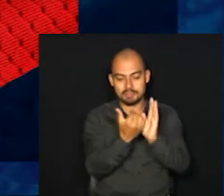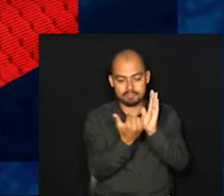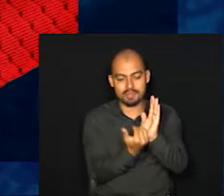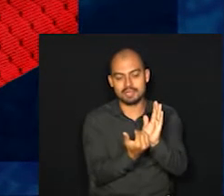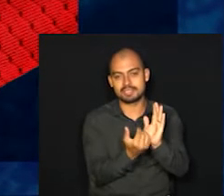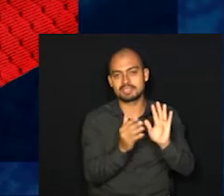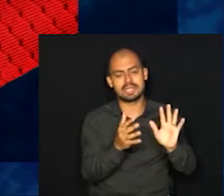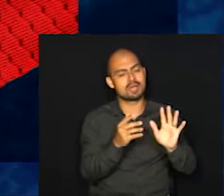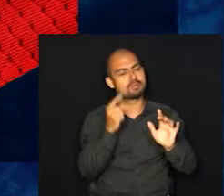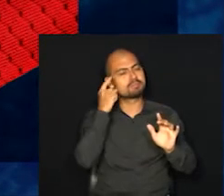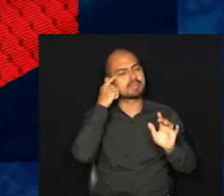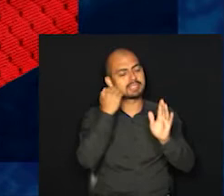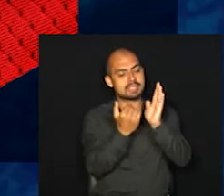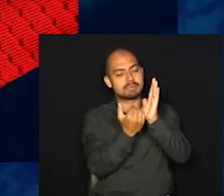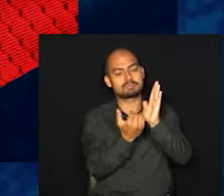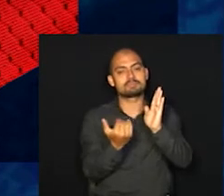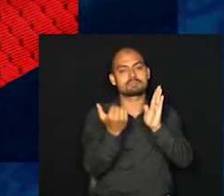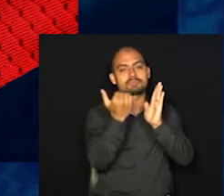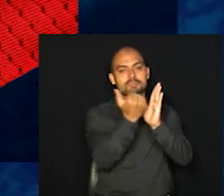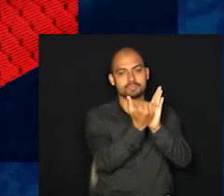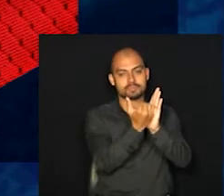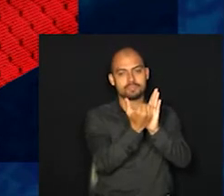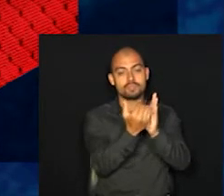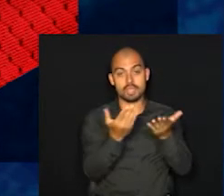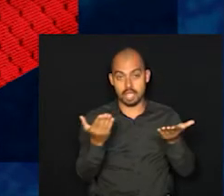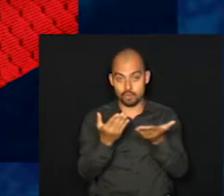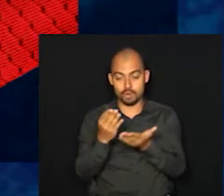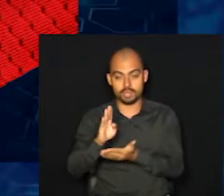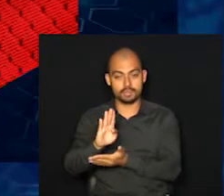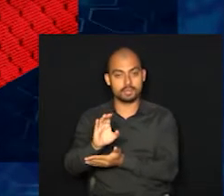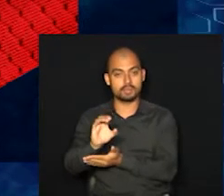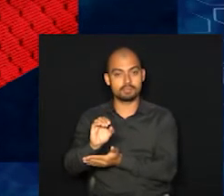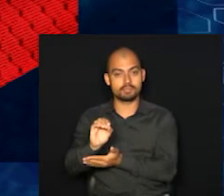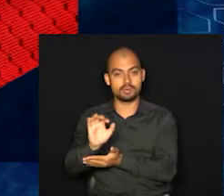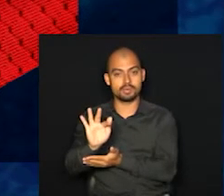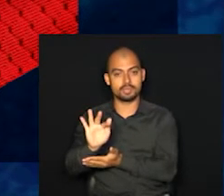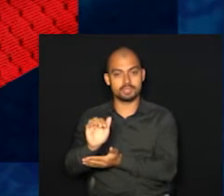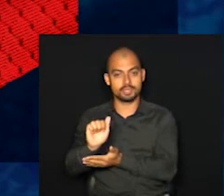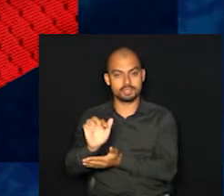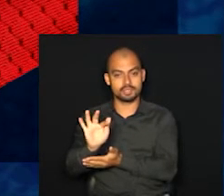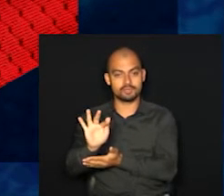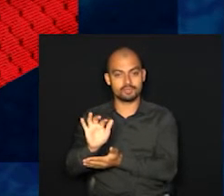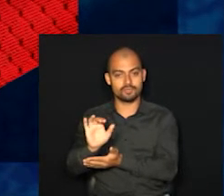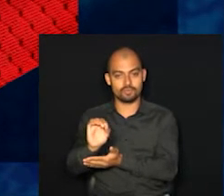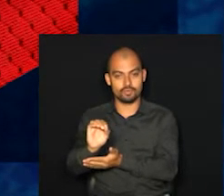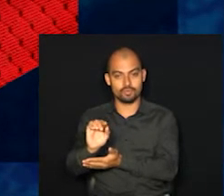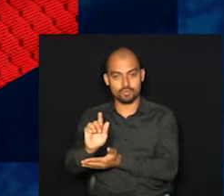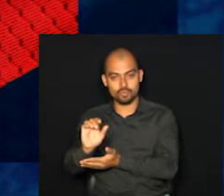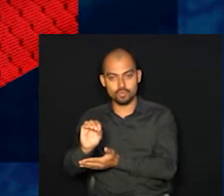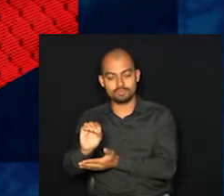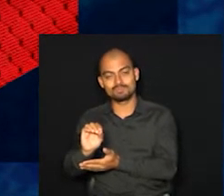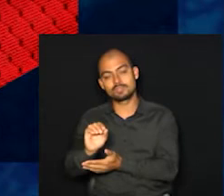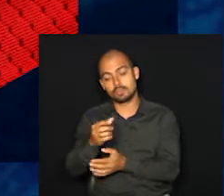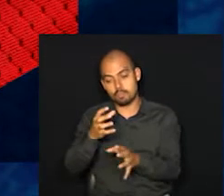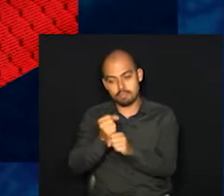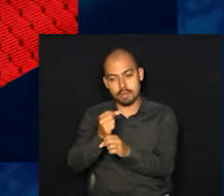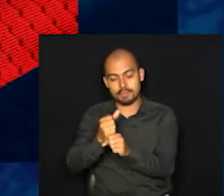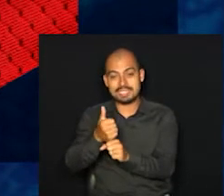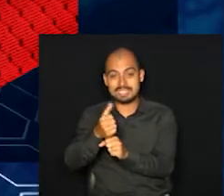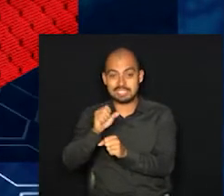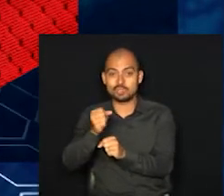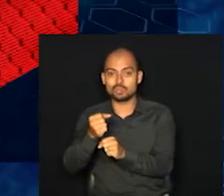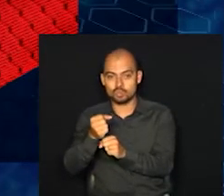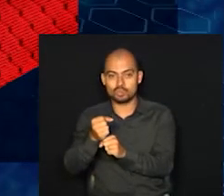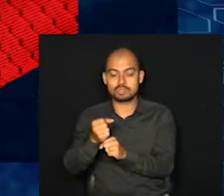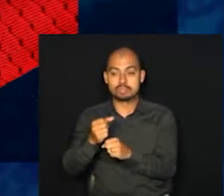parte de cima da tabela. Já o Botafogo de Ribeirão Preto, apenas 18 pontos, afundado lá na zona da degola,